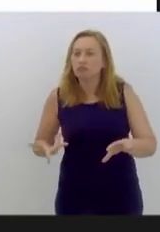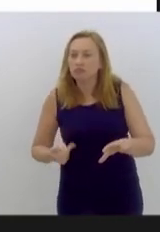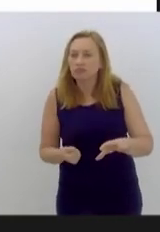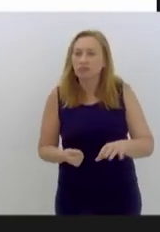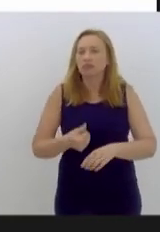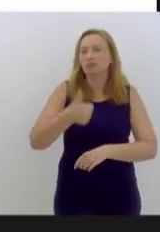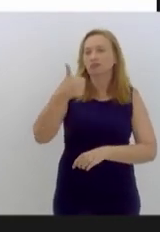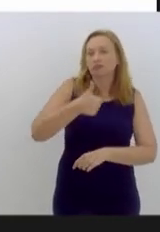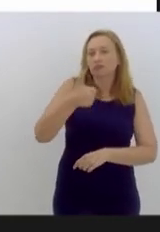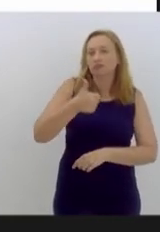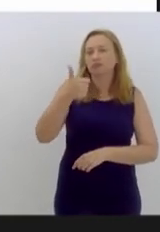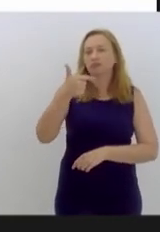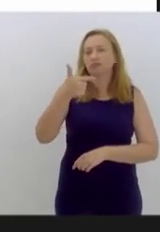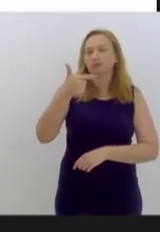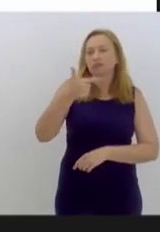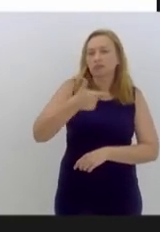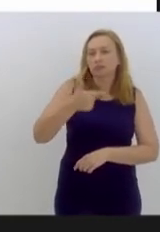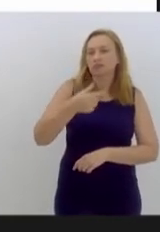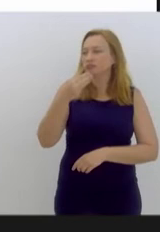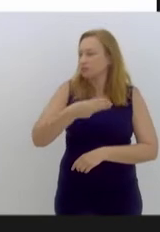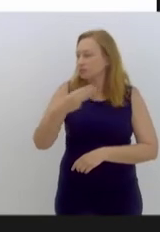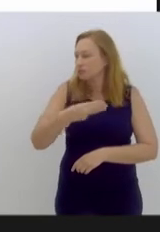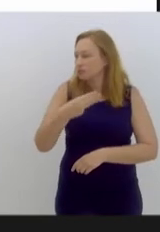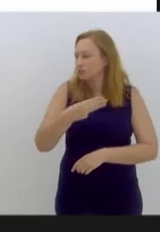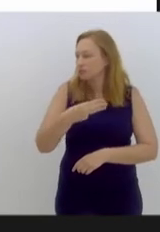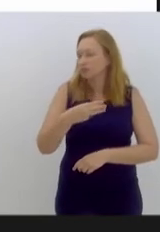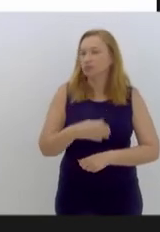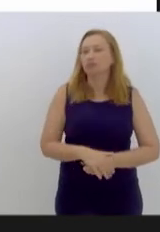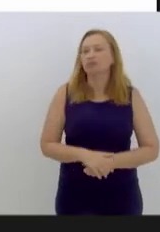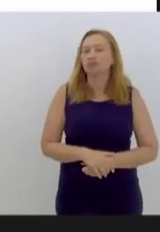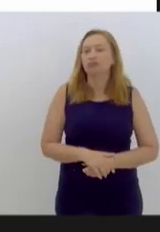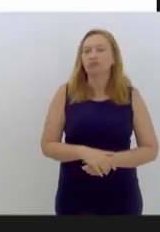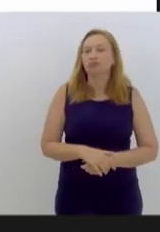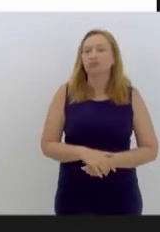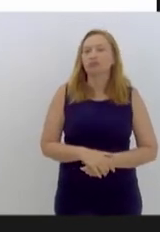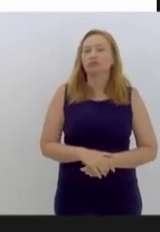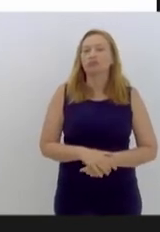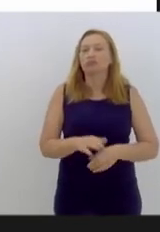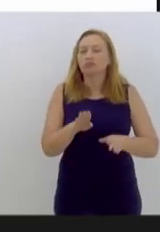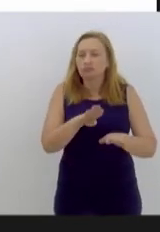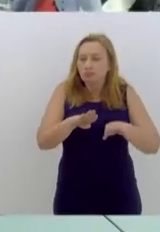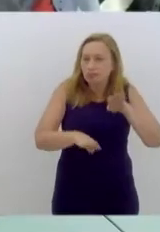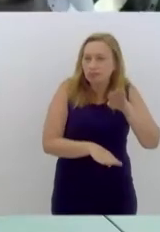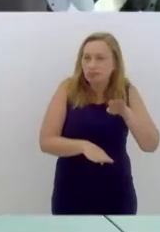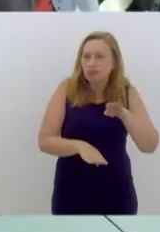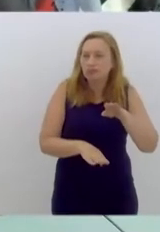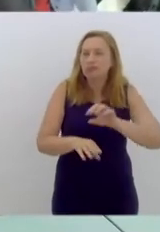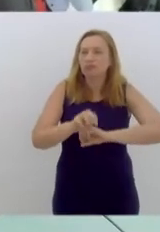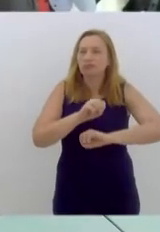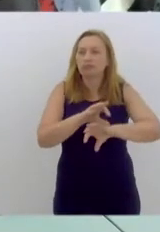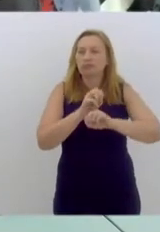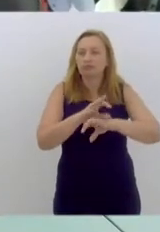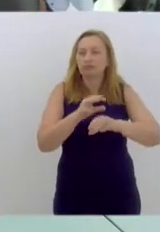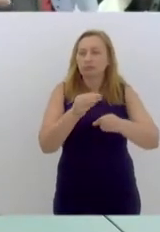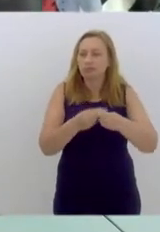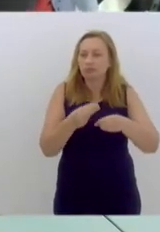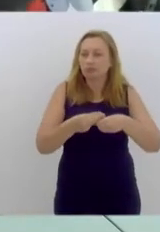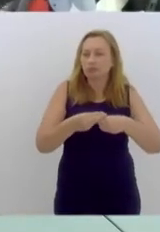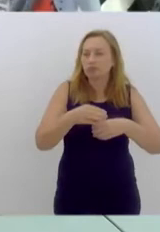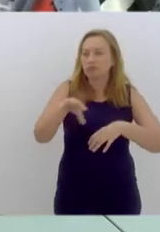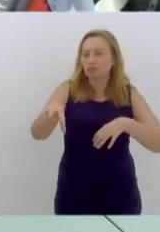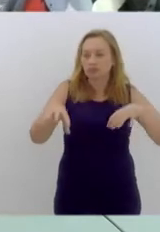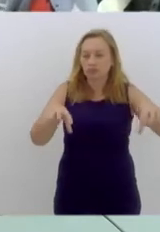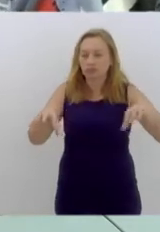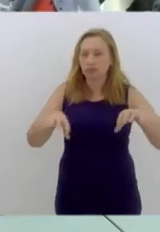e o terceiro, o segundo e o terceiro pontos versam sobre isso. A redução das desigualdades educacionais entre municípios. A gente